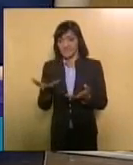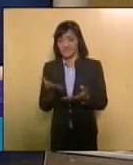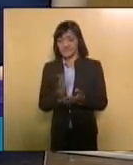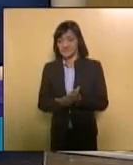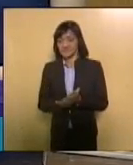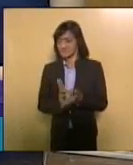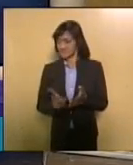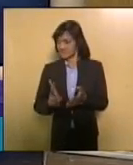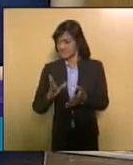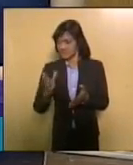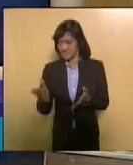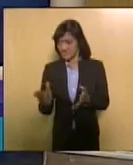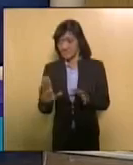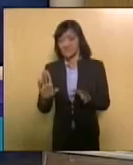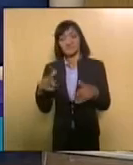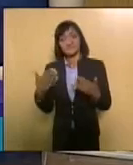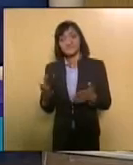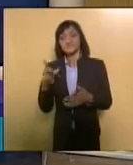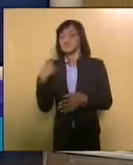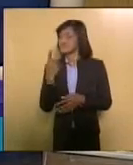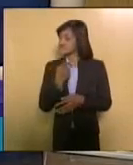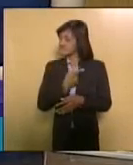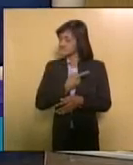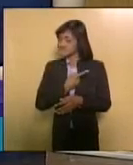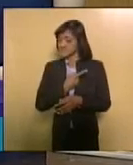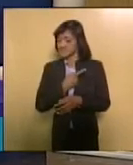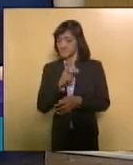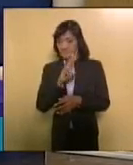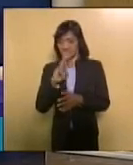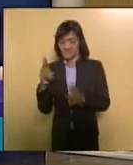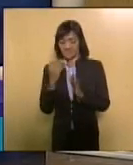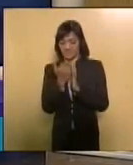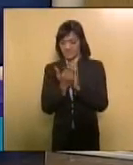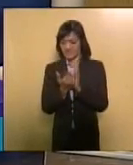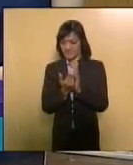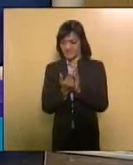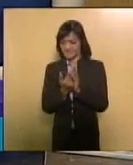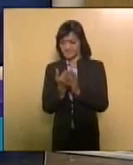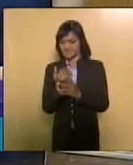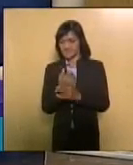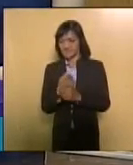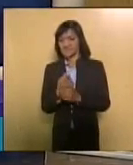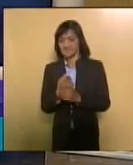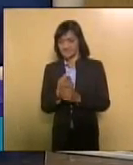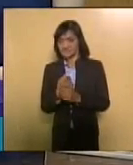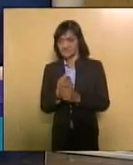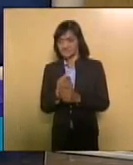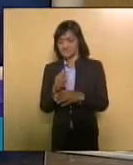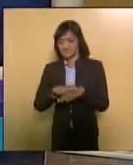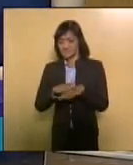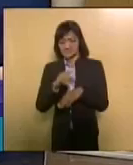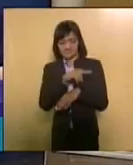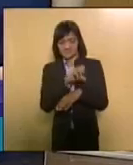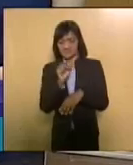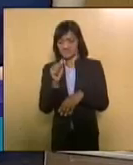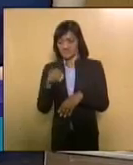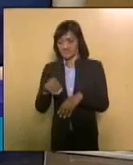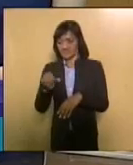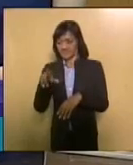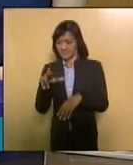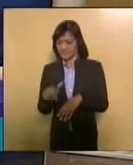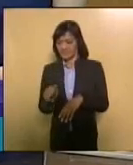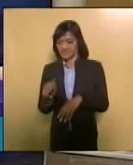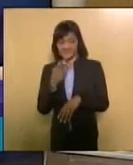vai então nós fizemos uma lista aqui e eu vou terminar minha parte aqui deixar Samira que ela fala muito melhor do que